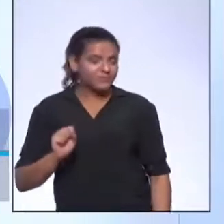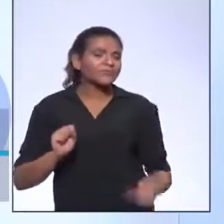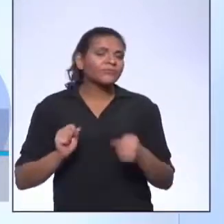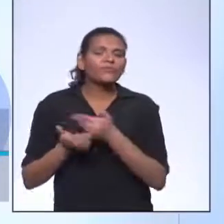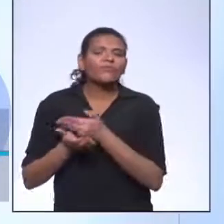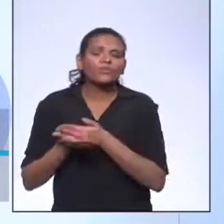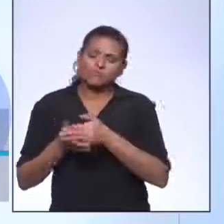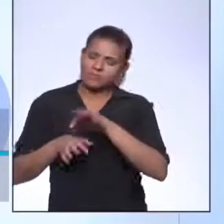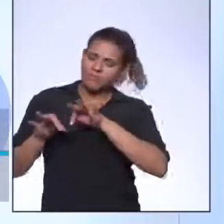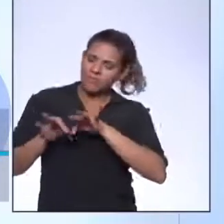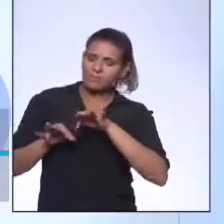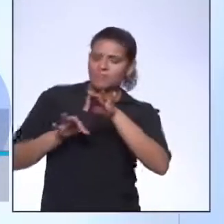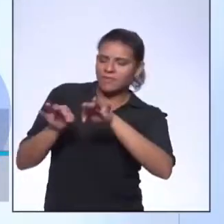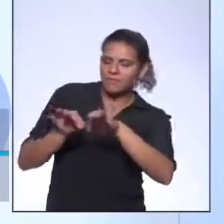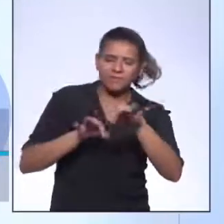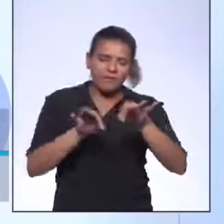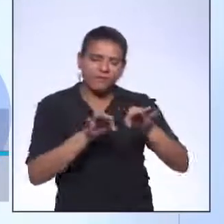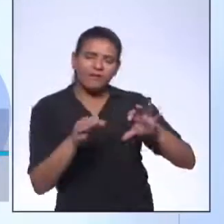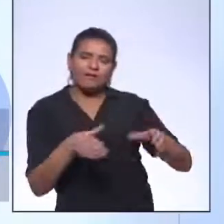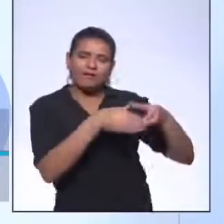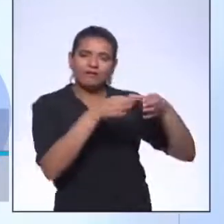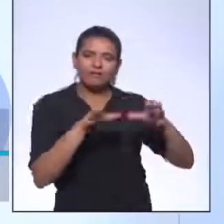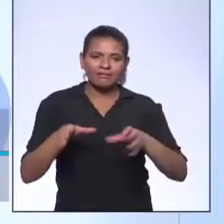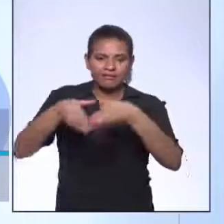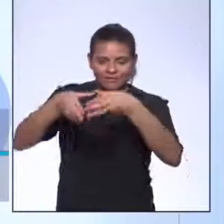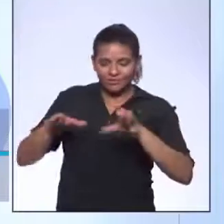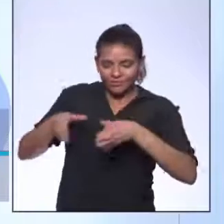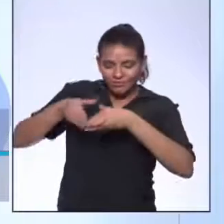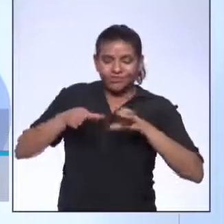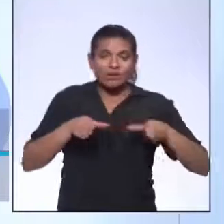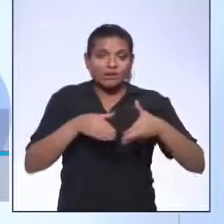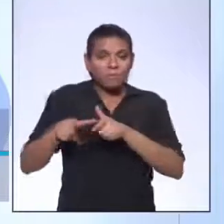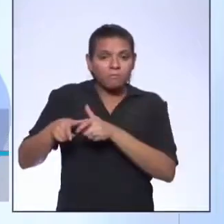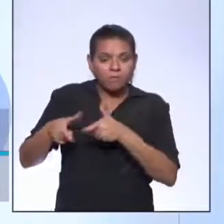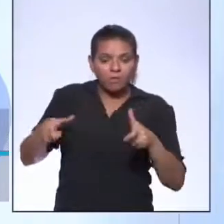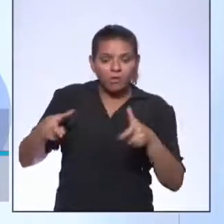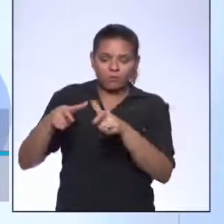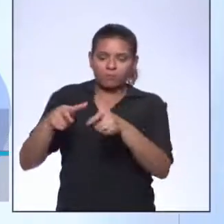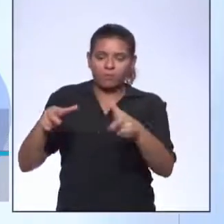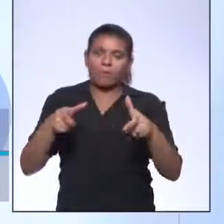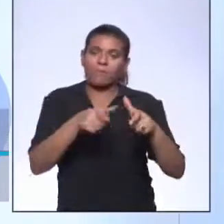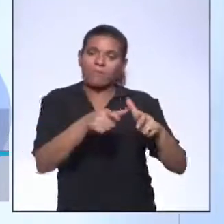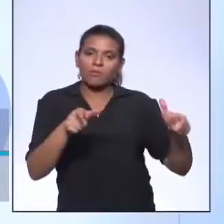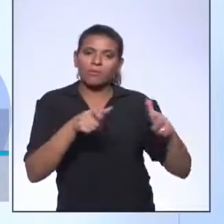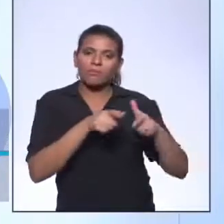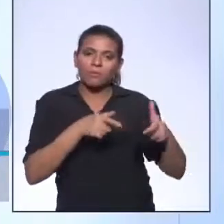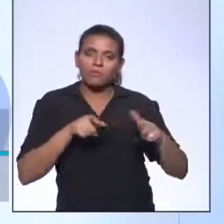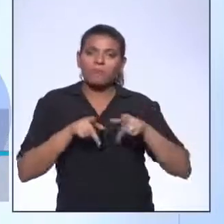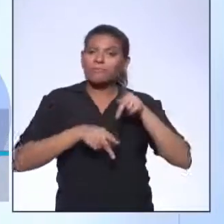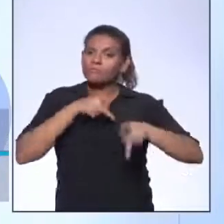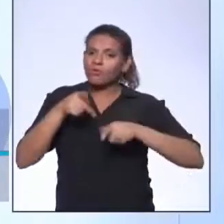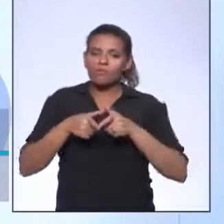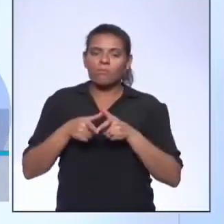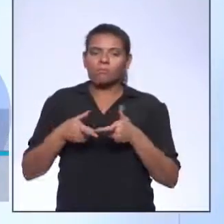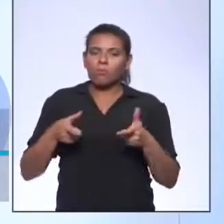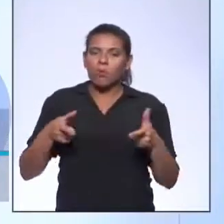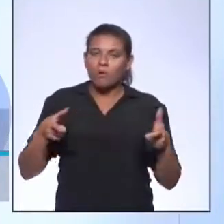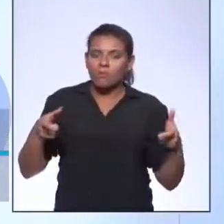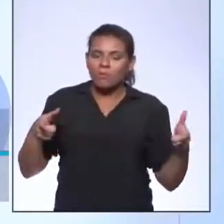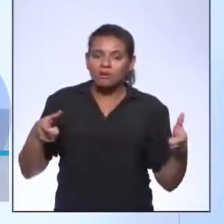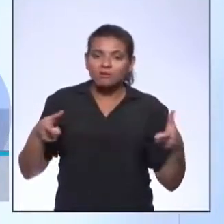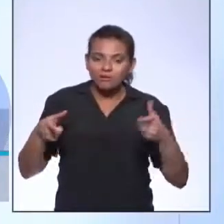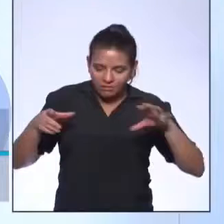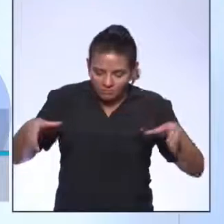mais crescimento populacional. A partir do momento que esse crescimento populacional ele não dá conta de que todas as pessoas daquela